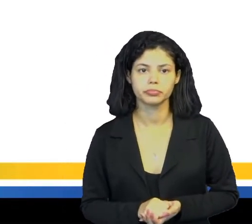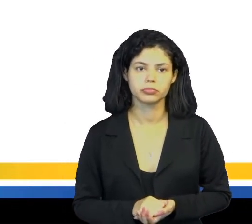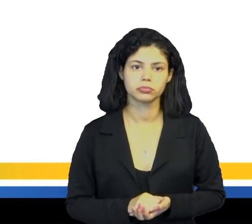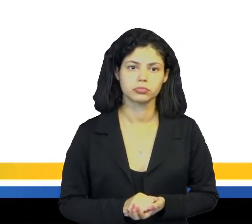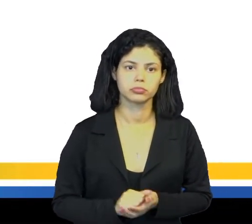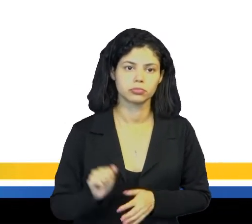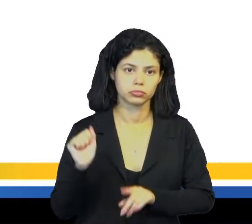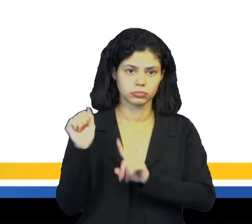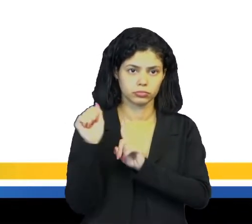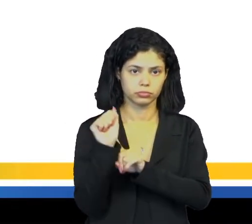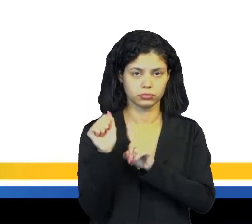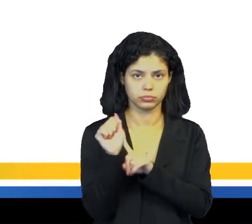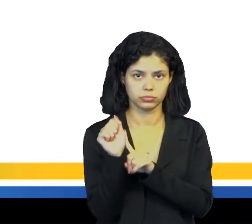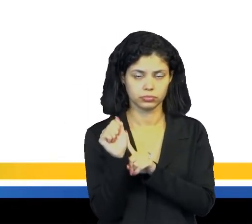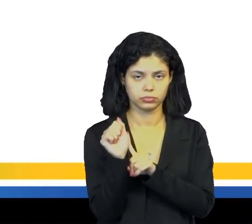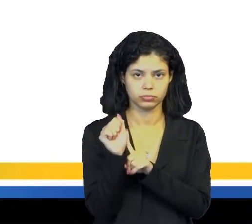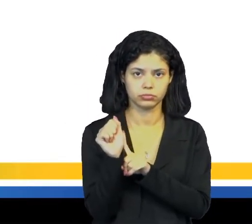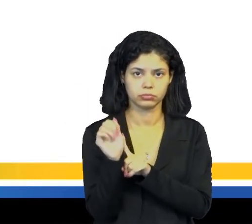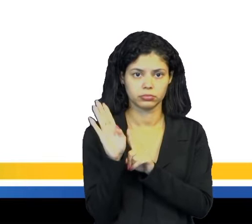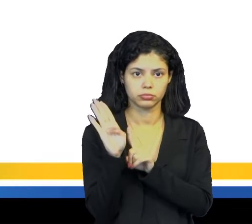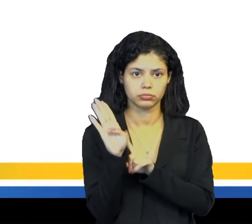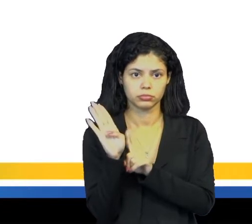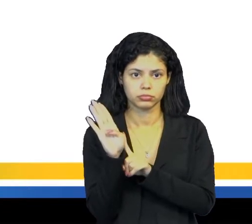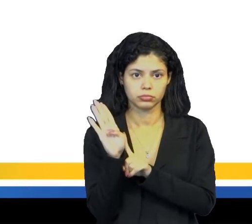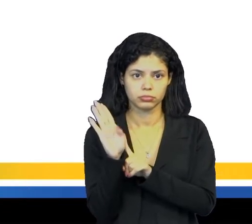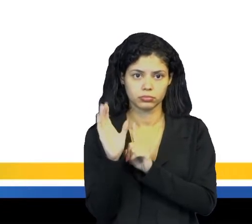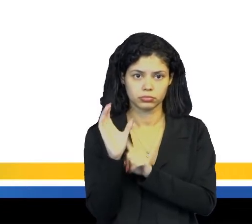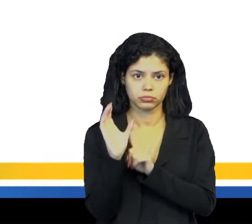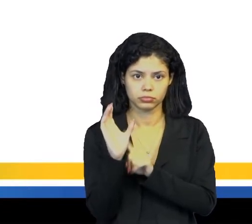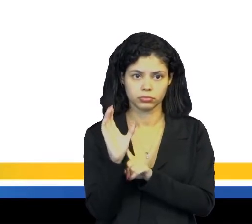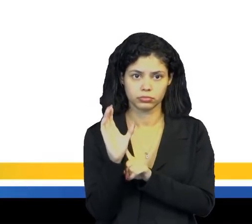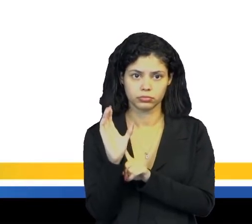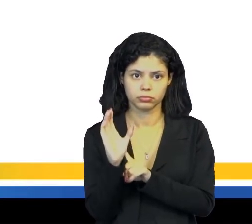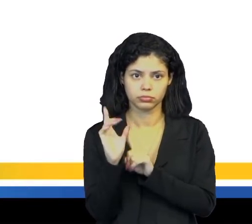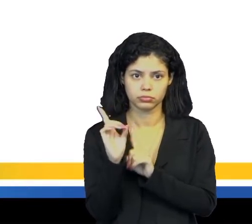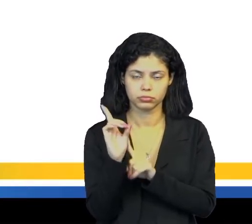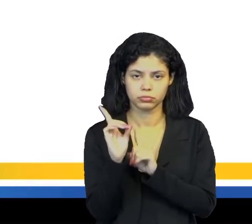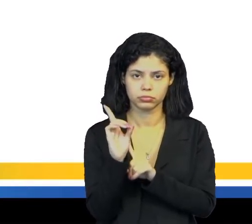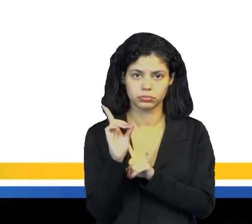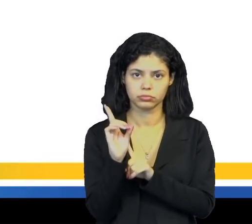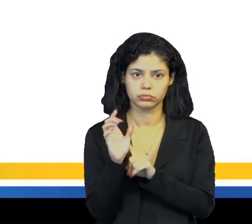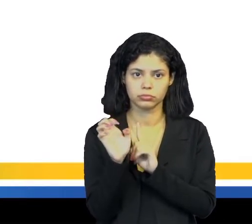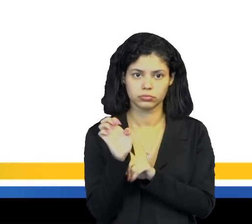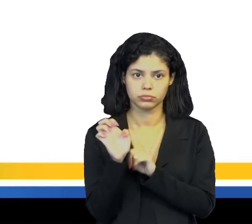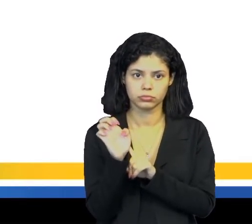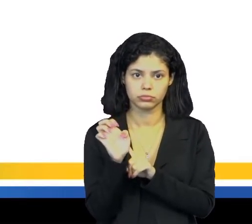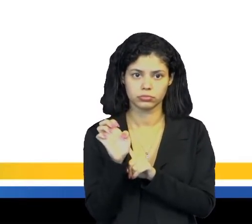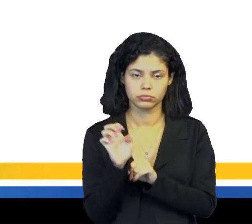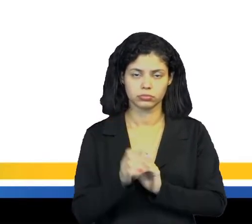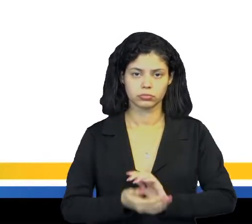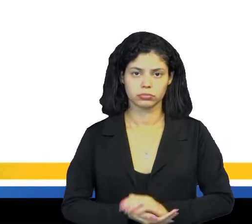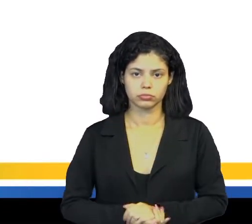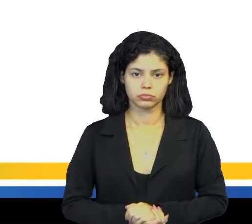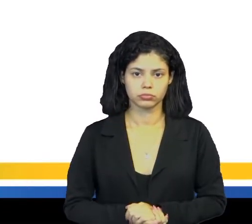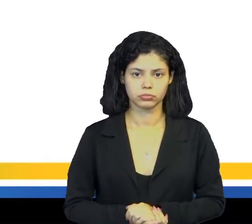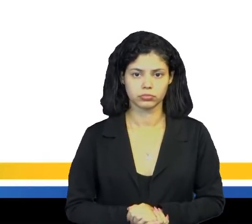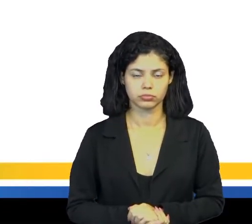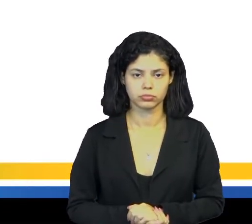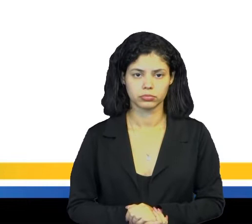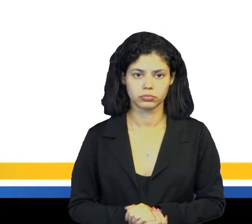científico. Intuição, sonhos, previsão do tempo, suposições ou